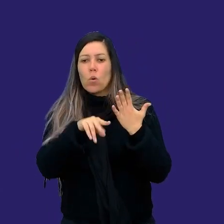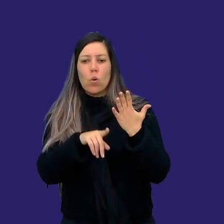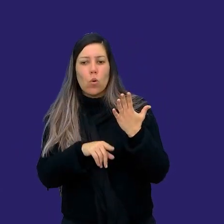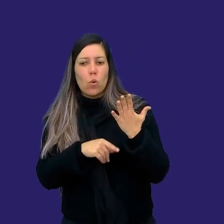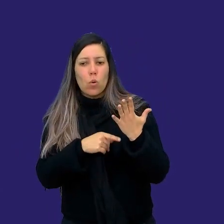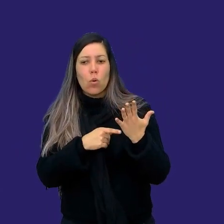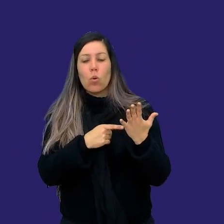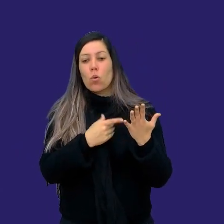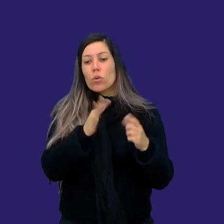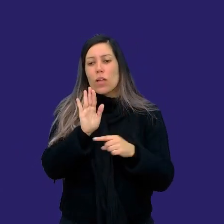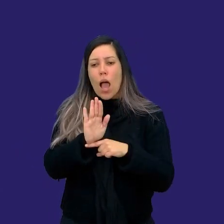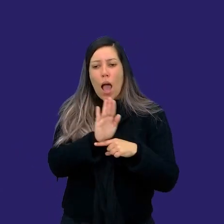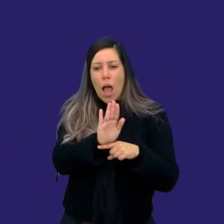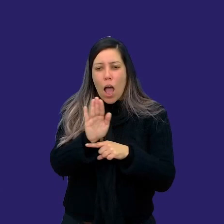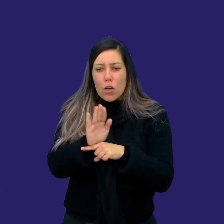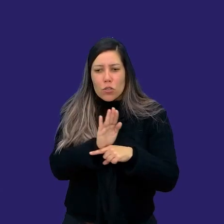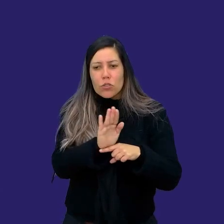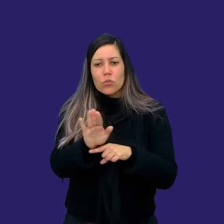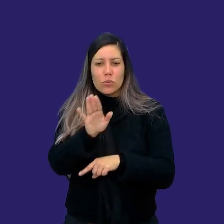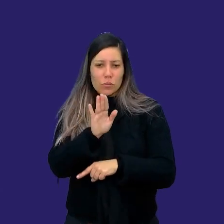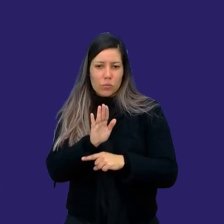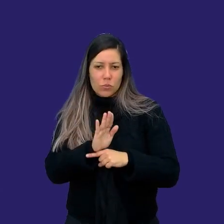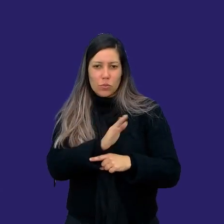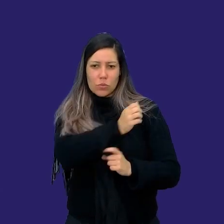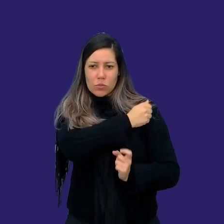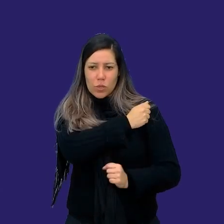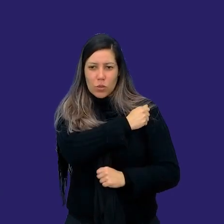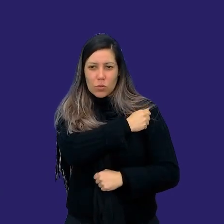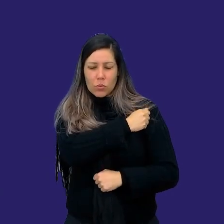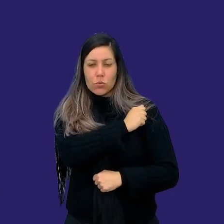SA8. Pessoal, deixa eu só chamar a atenção de